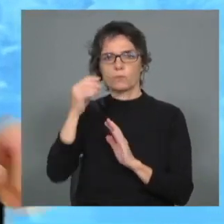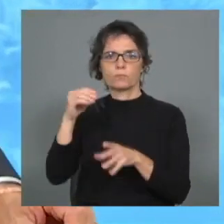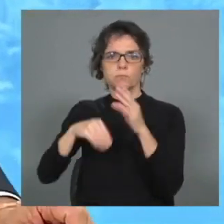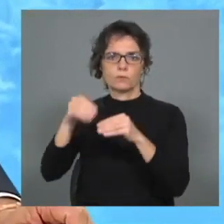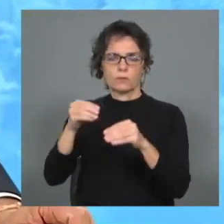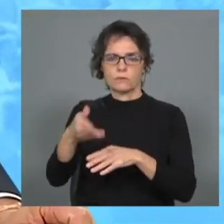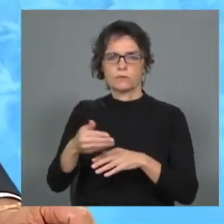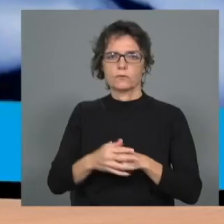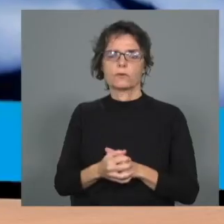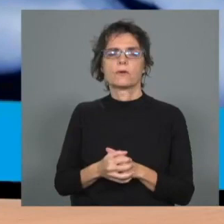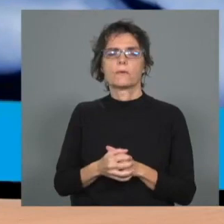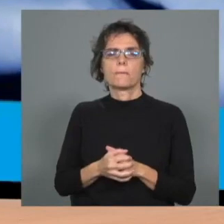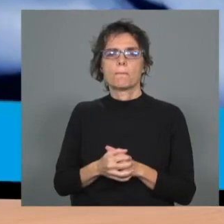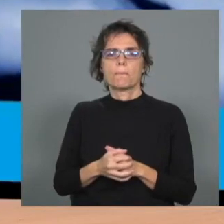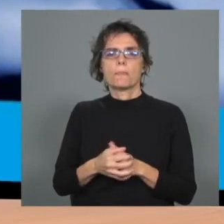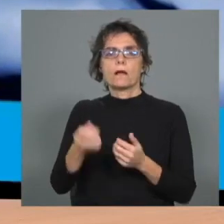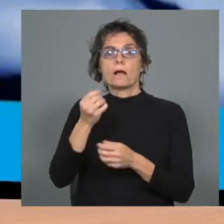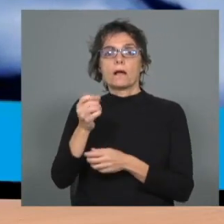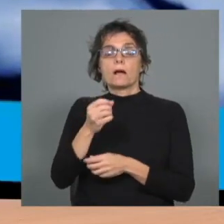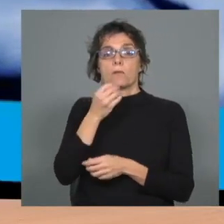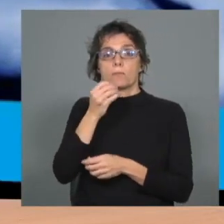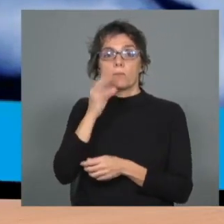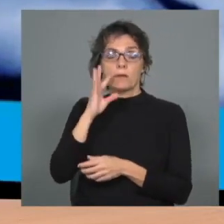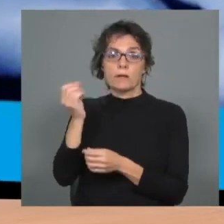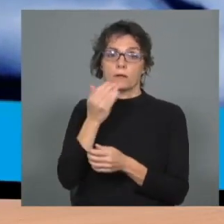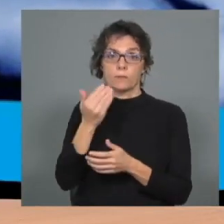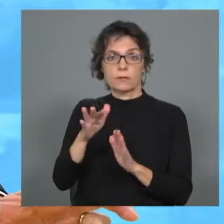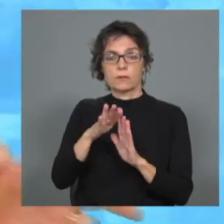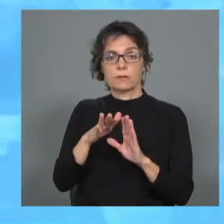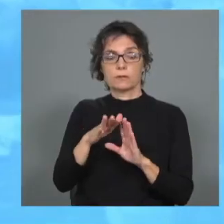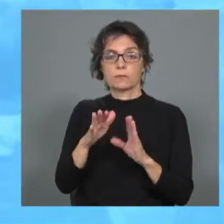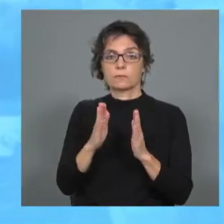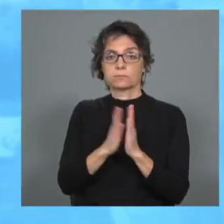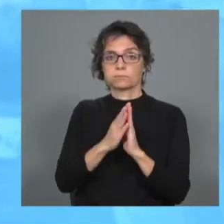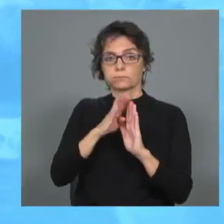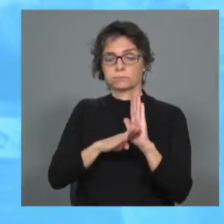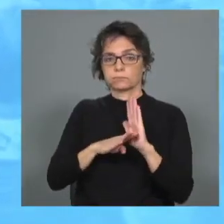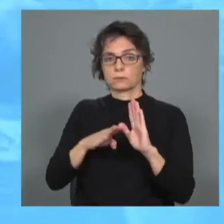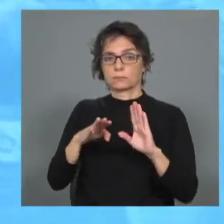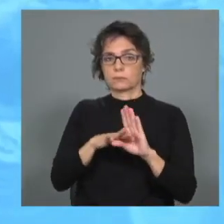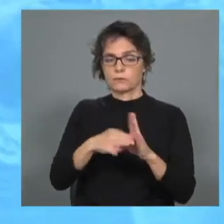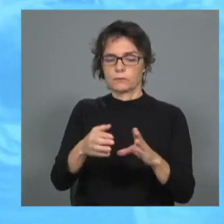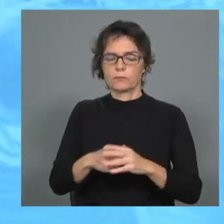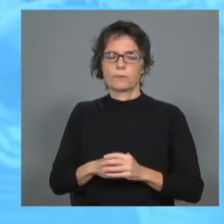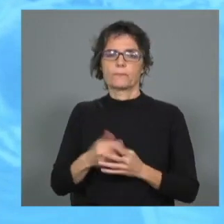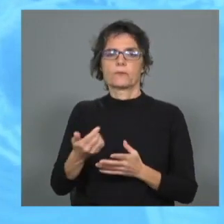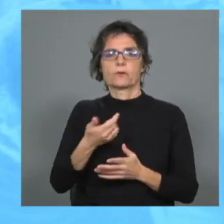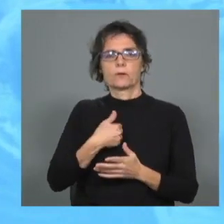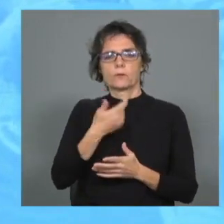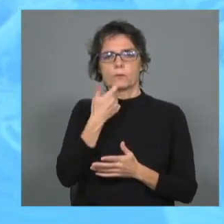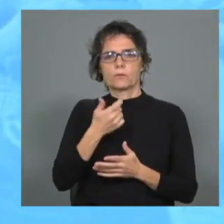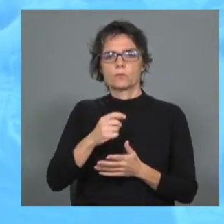tarde. Obrigado por estar no programa Eclésia. De que forma é que o Brasil tem pela frente este